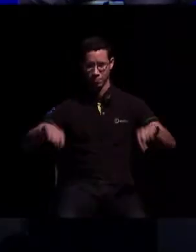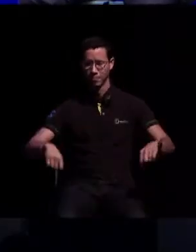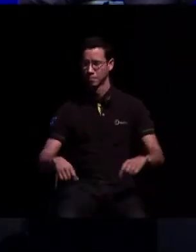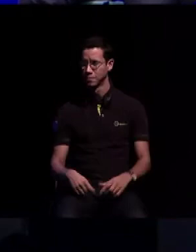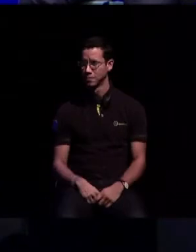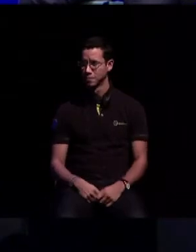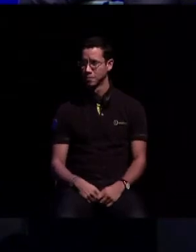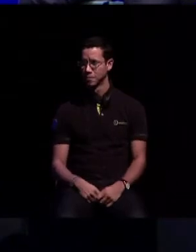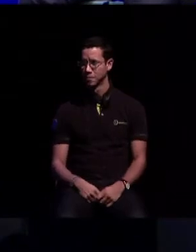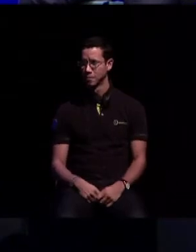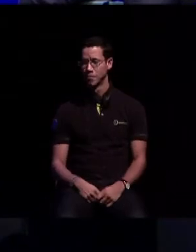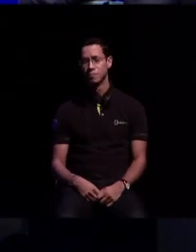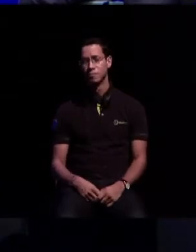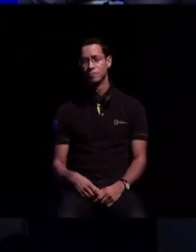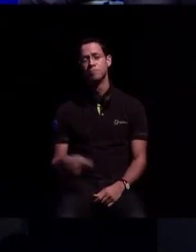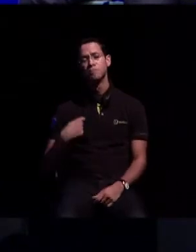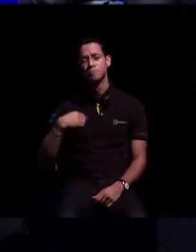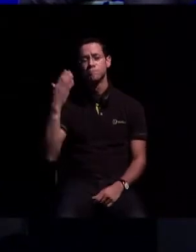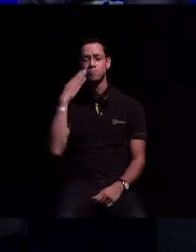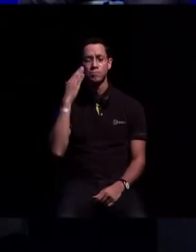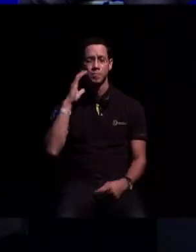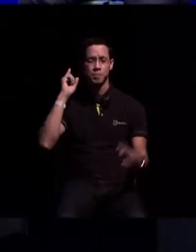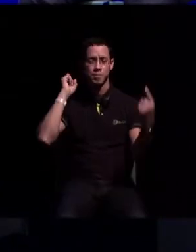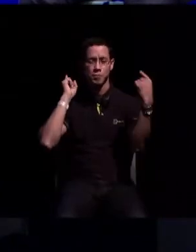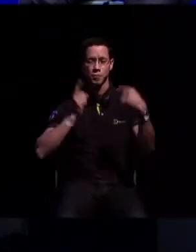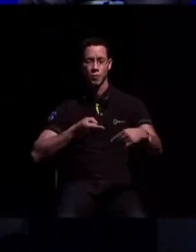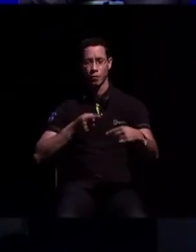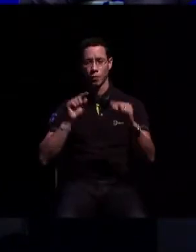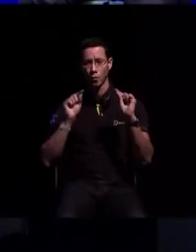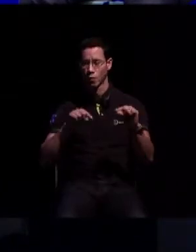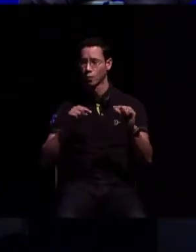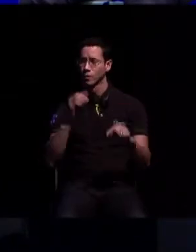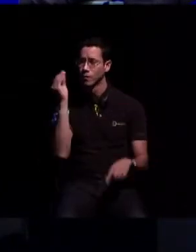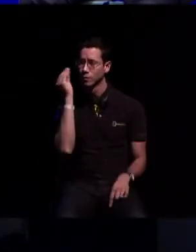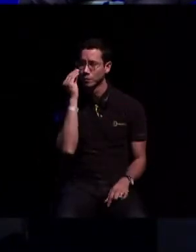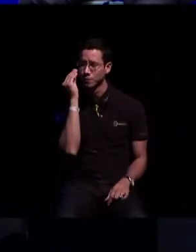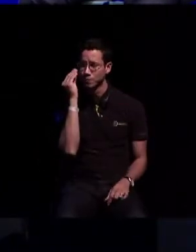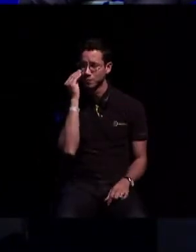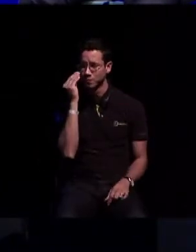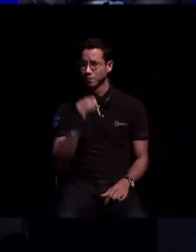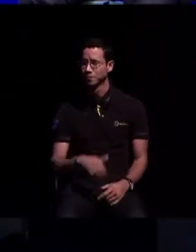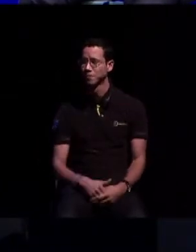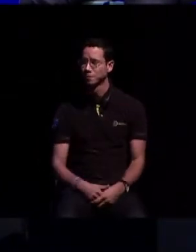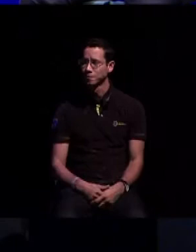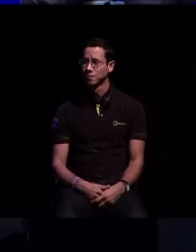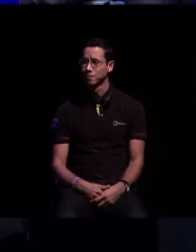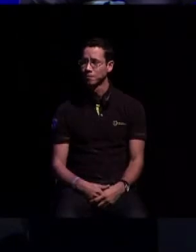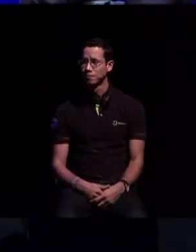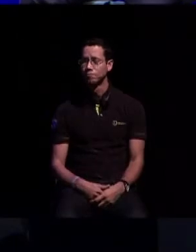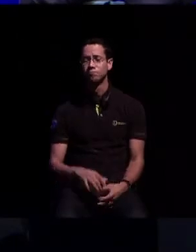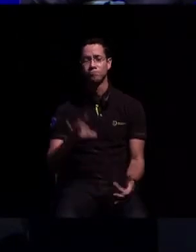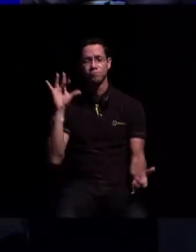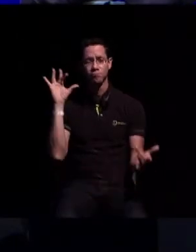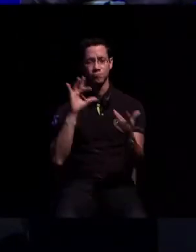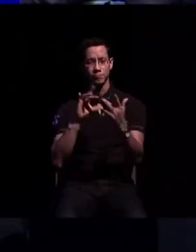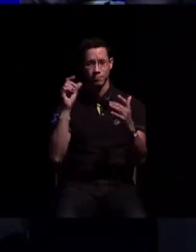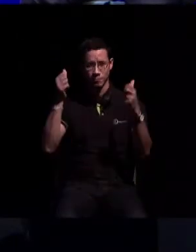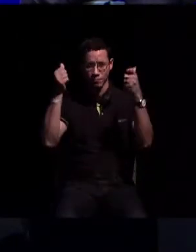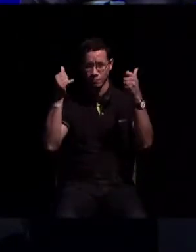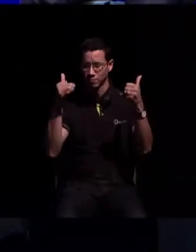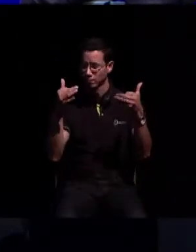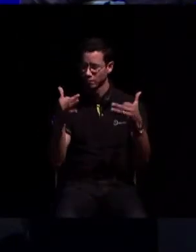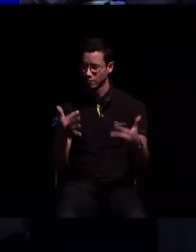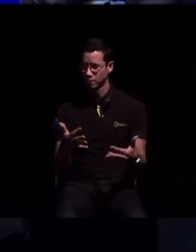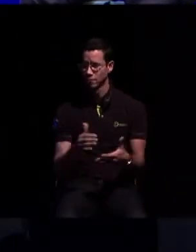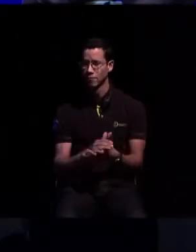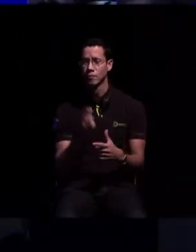como um desafio para mim, né, tentar exatamente tocar na questão, explicar por